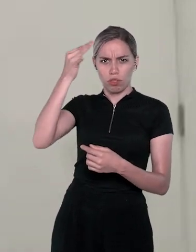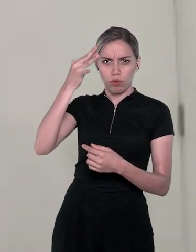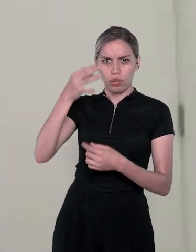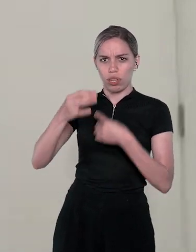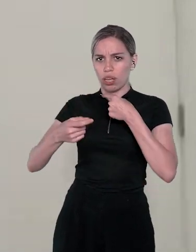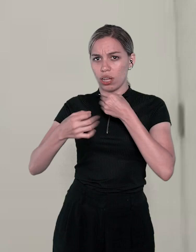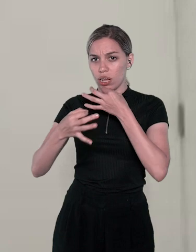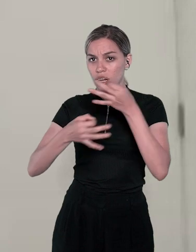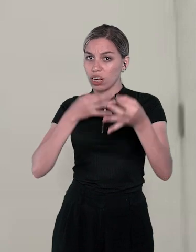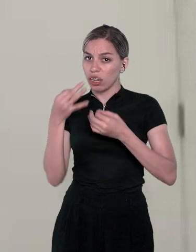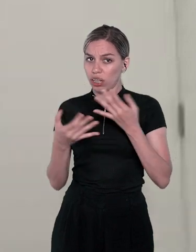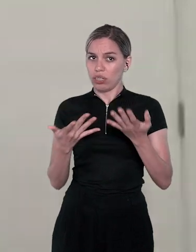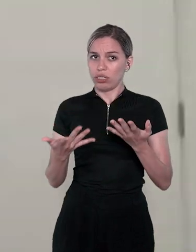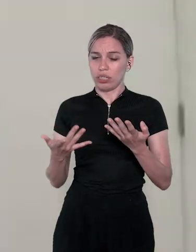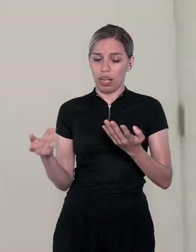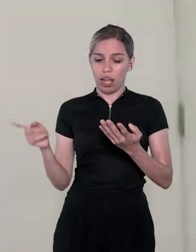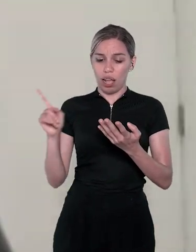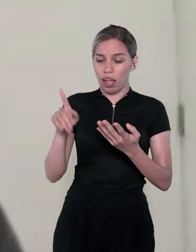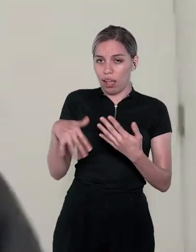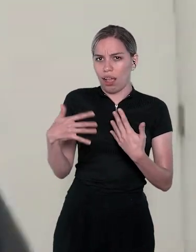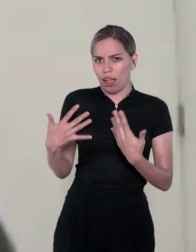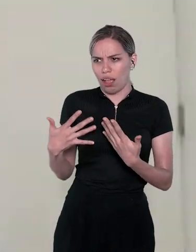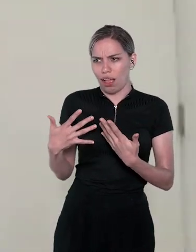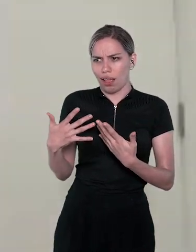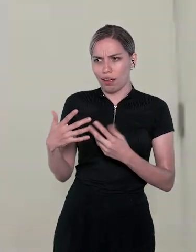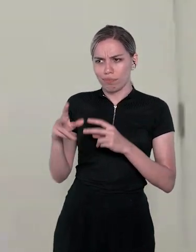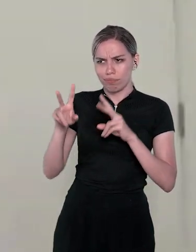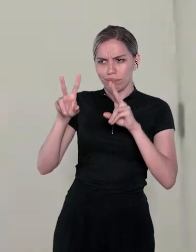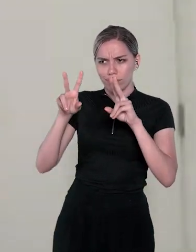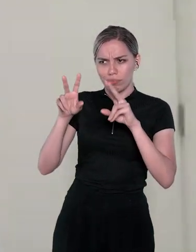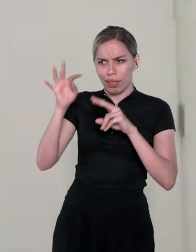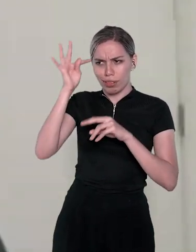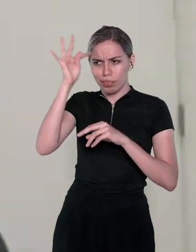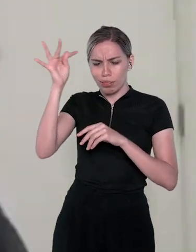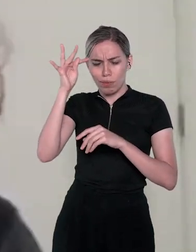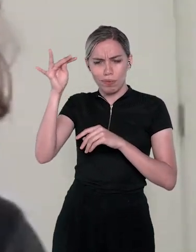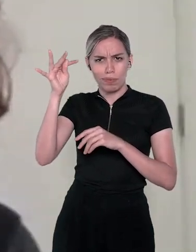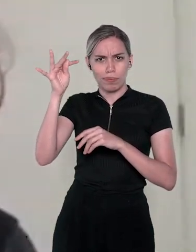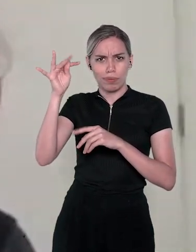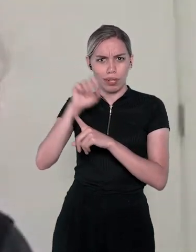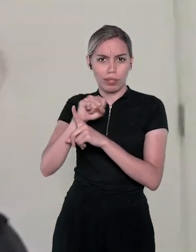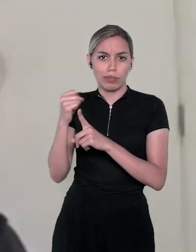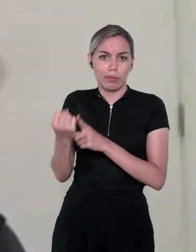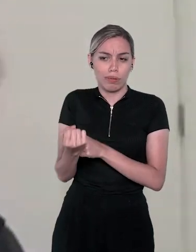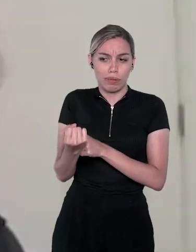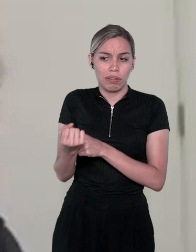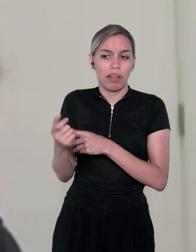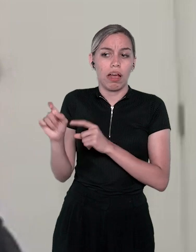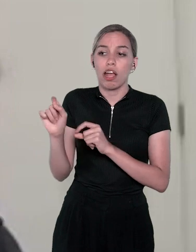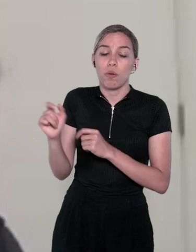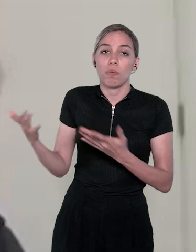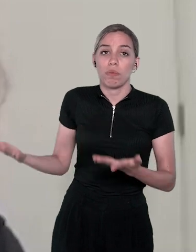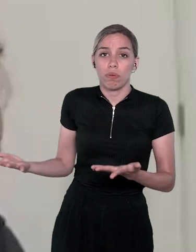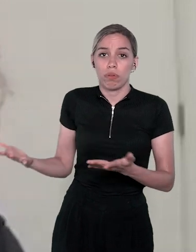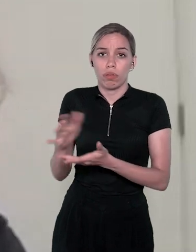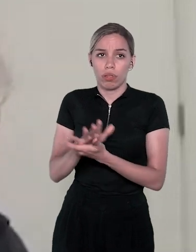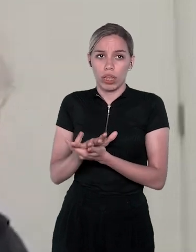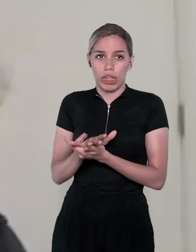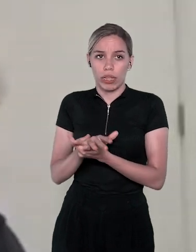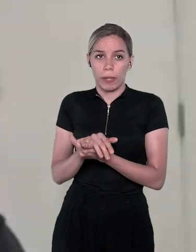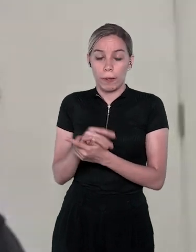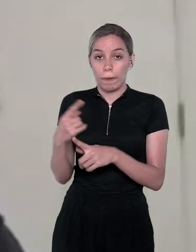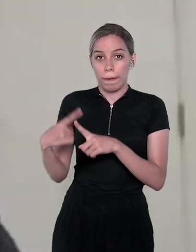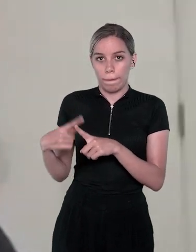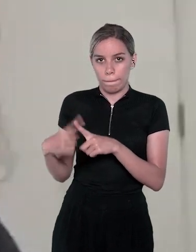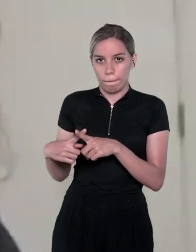teoria crítica. Então, é isso que está aqui? É essa a teoria social que embasa aqui? Como é que é